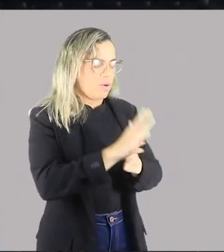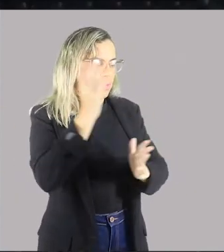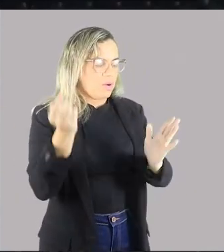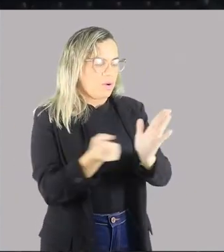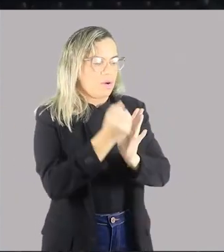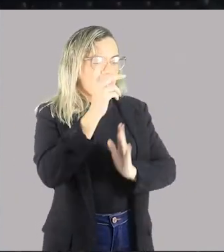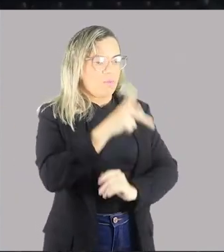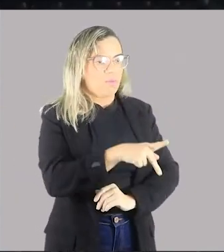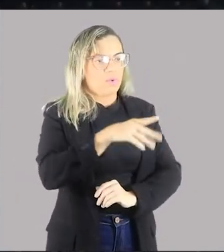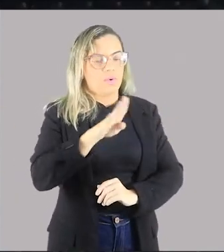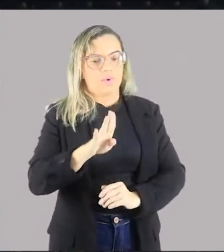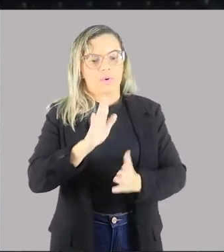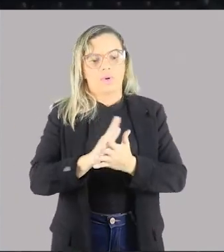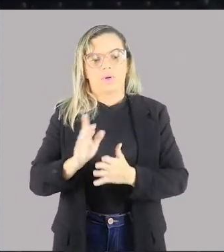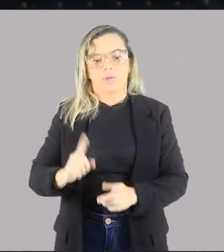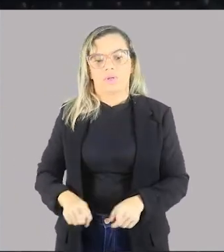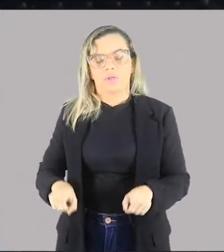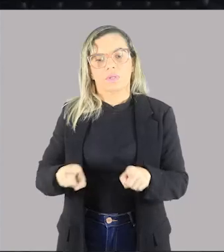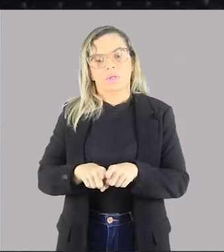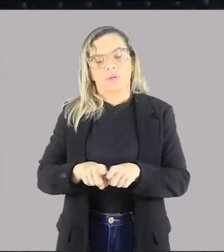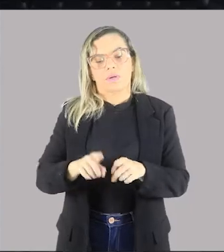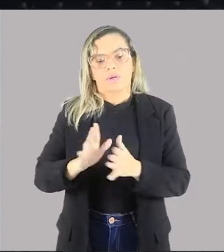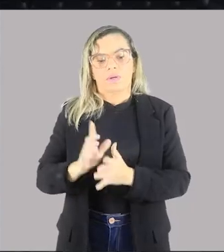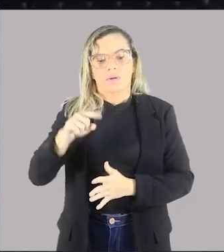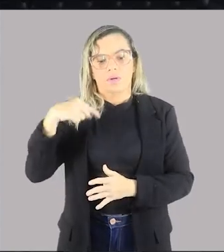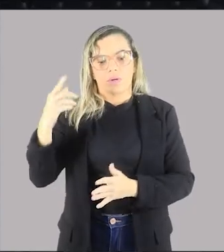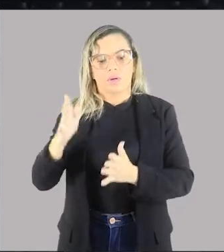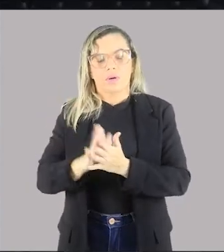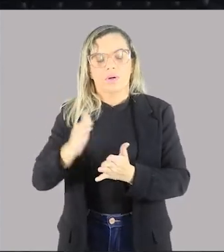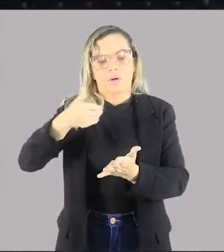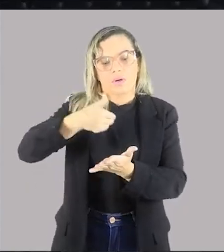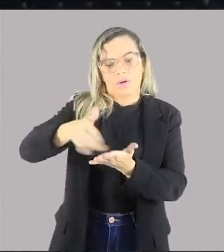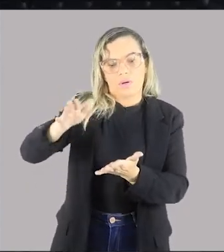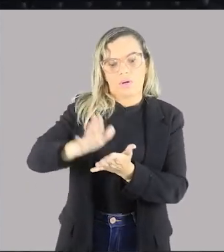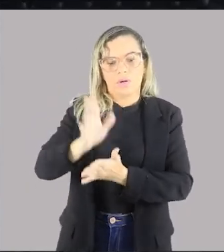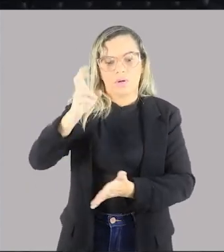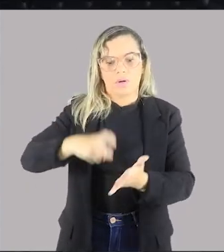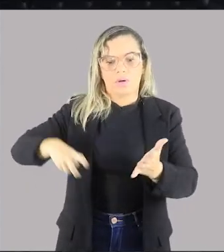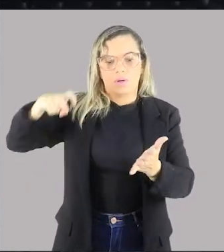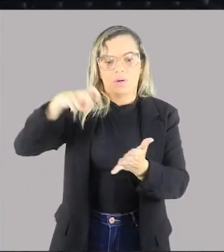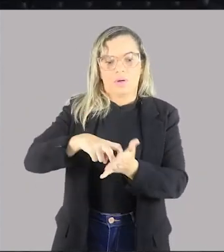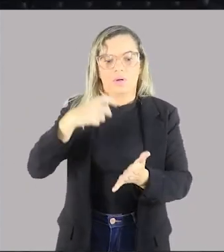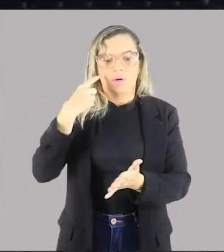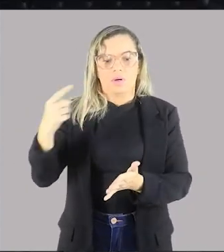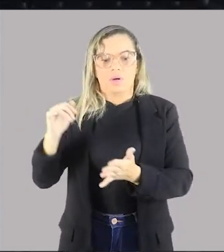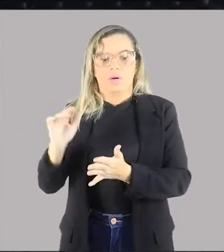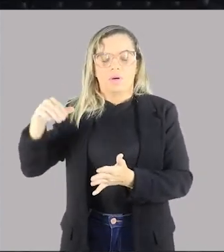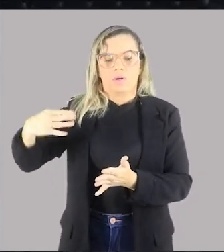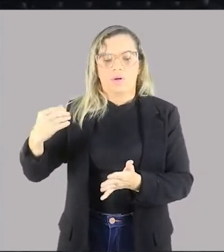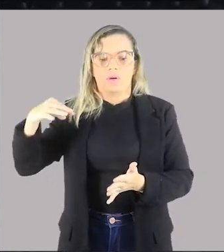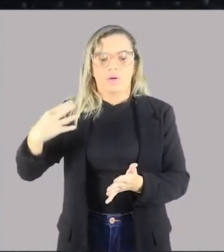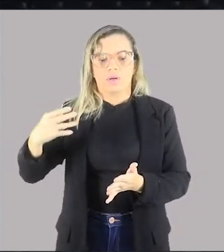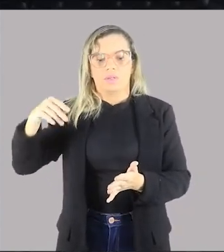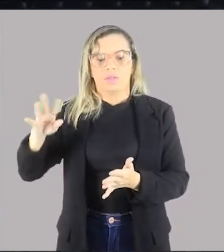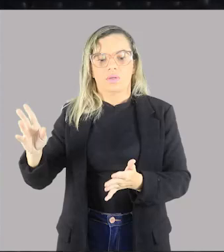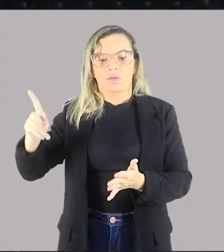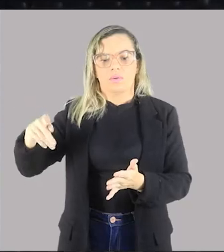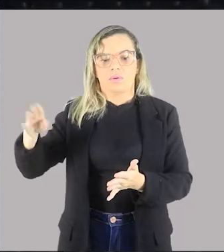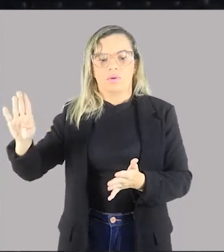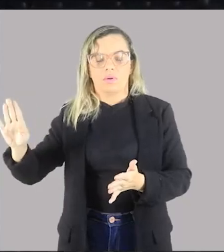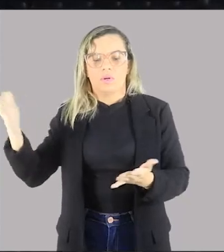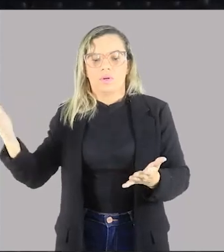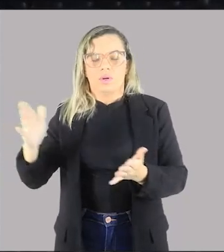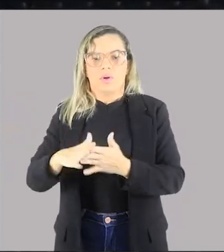Perfeito? Além disso, é também punível com demissão a incontinência pública ou uma conduta